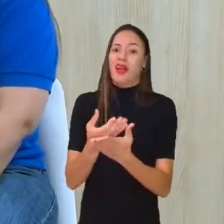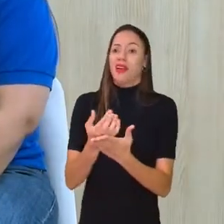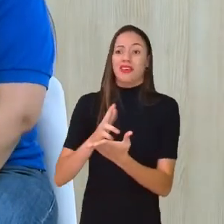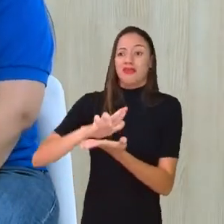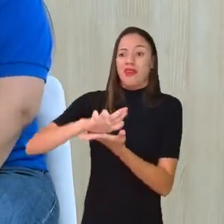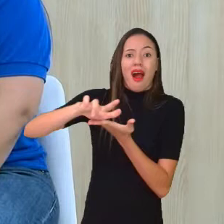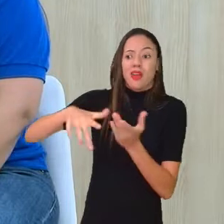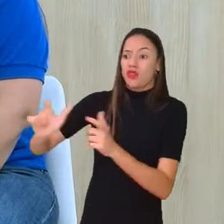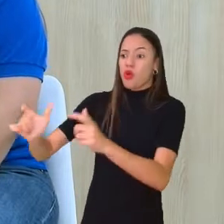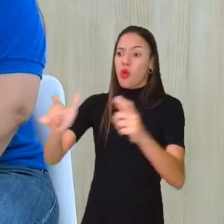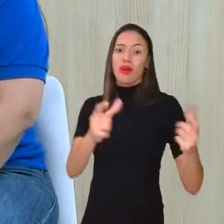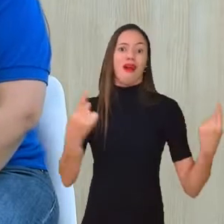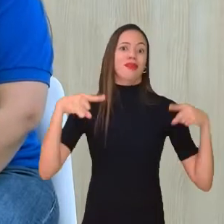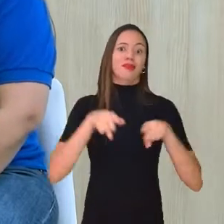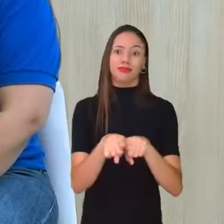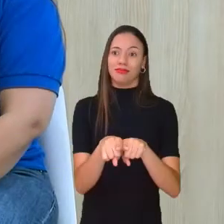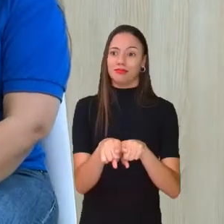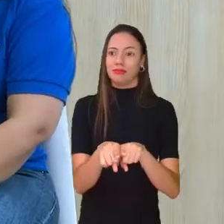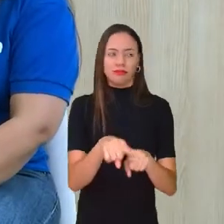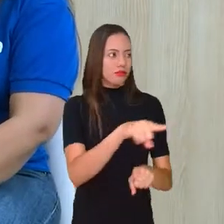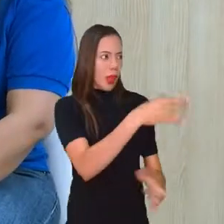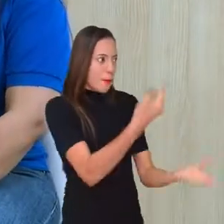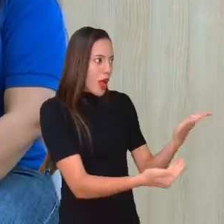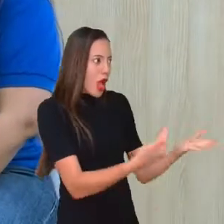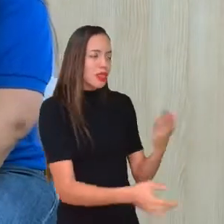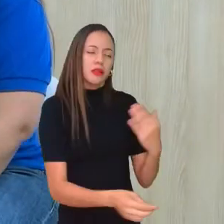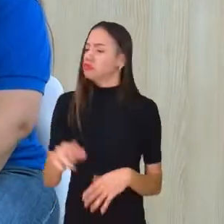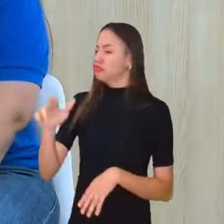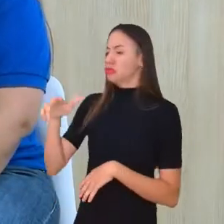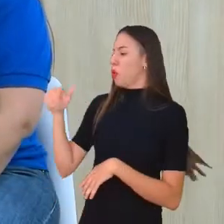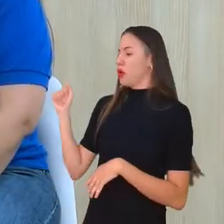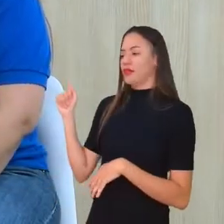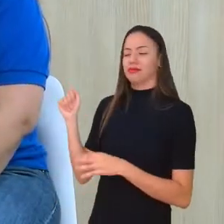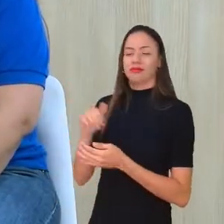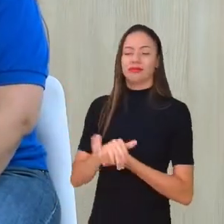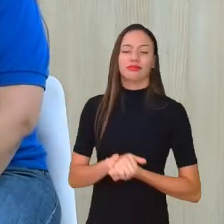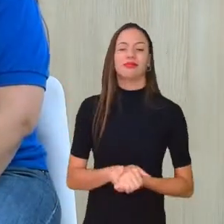mesmo tempo. Exatamente. Então, e nunca se perde, né? Nunca se perde. Assim,